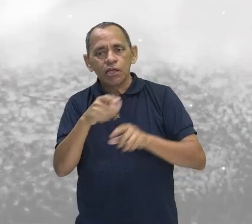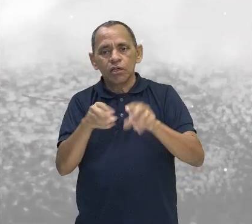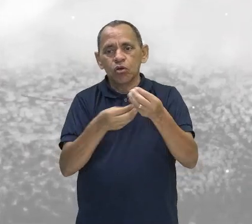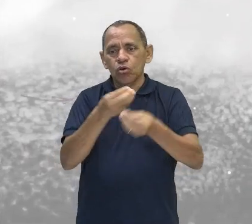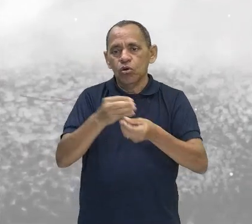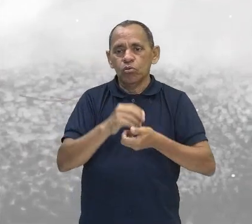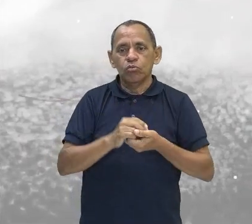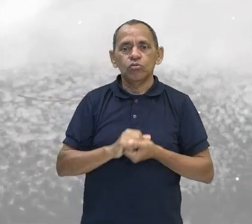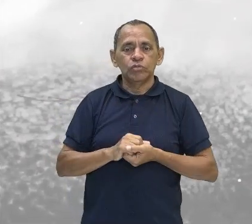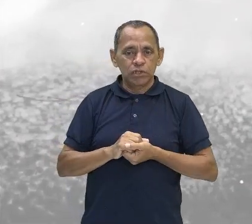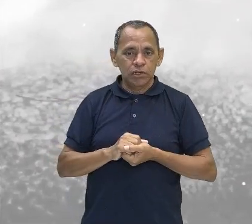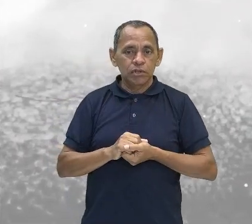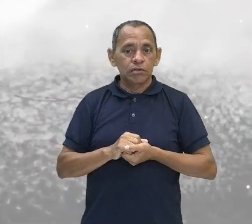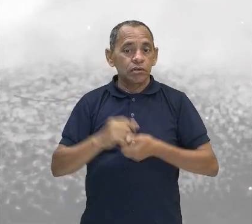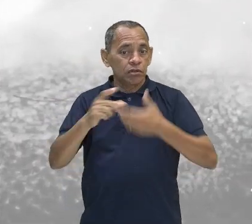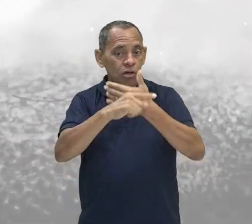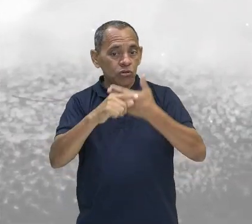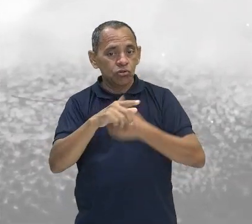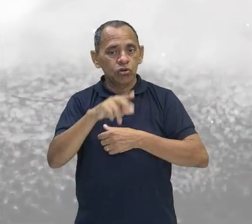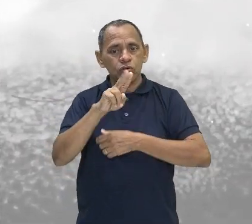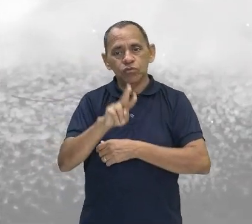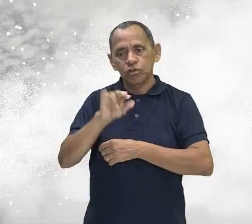Moraes.